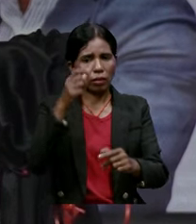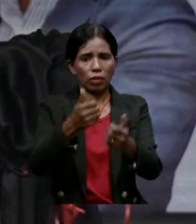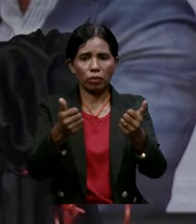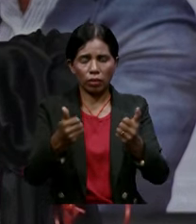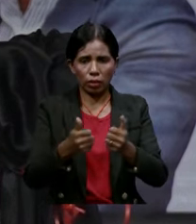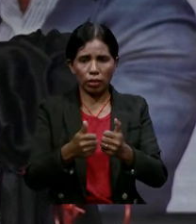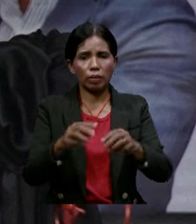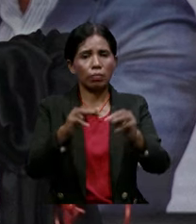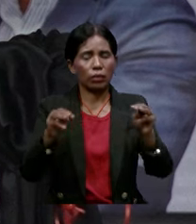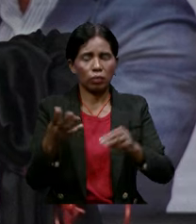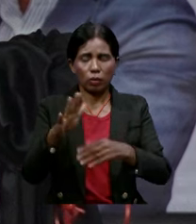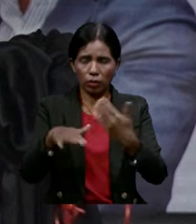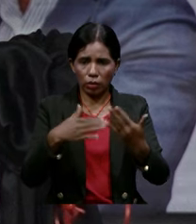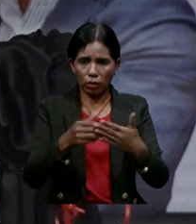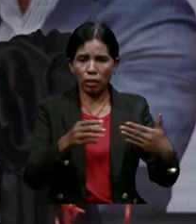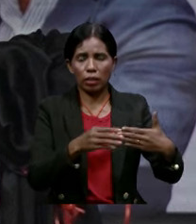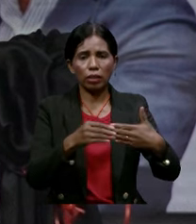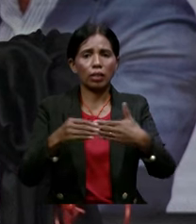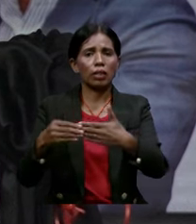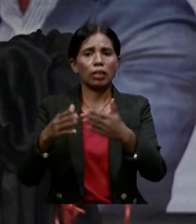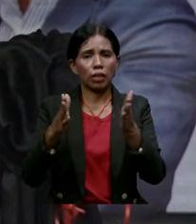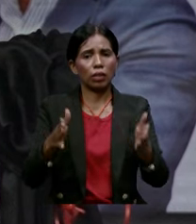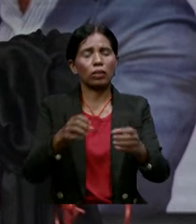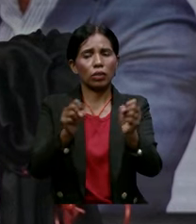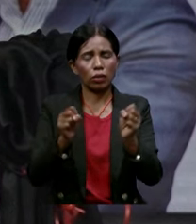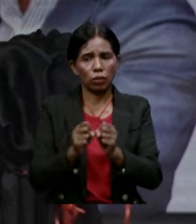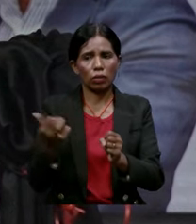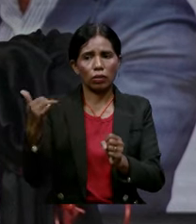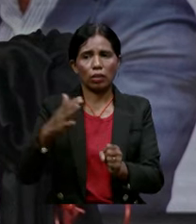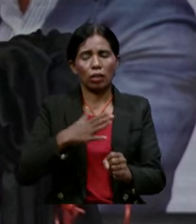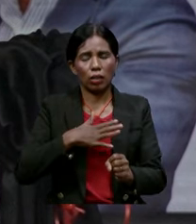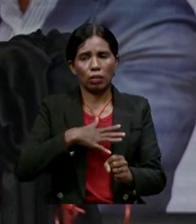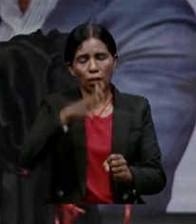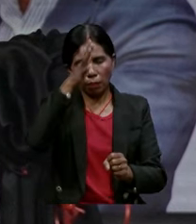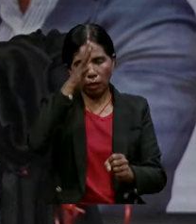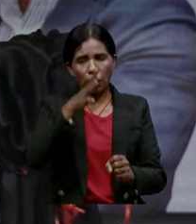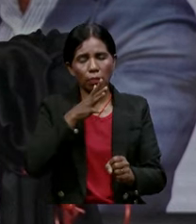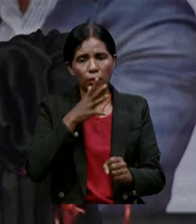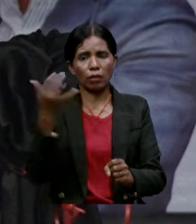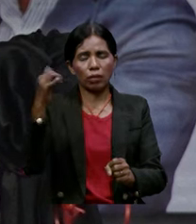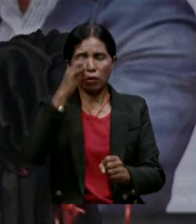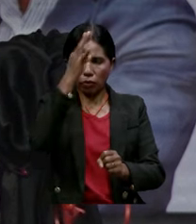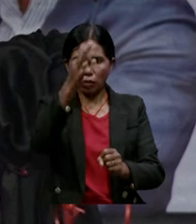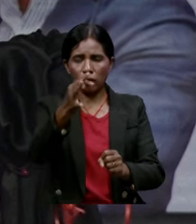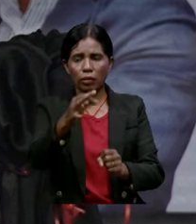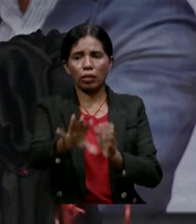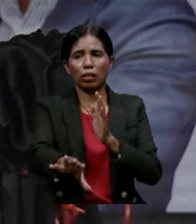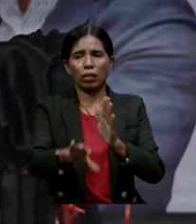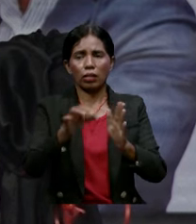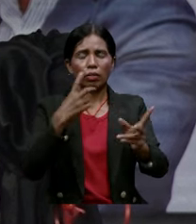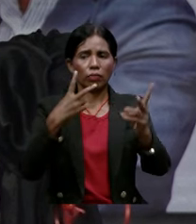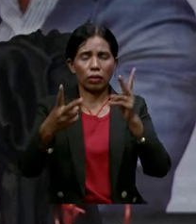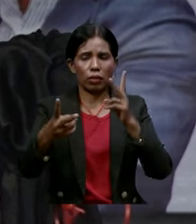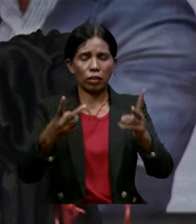local de minha. Ba liderança local, sira. Ba raunina ho ama, sira, ne veca a bamberua. Se retan visita ho